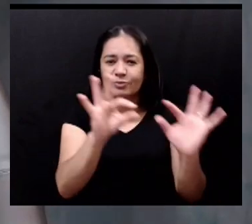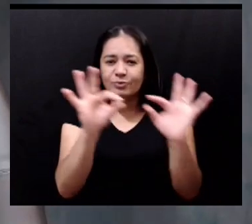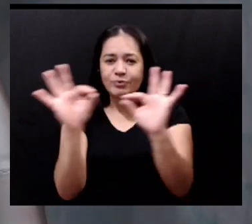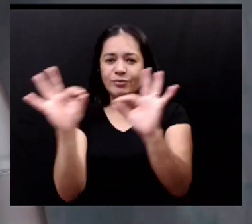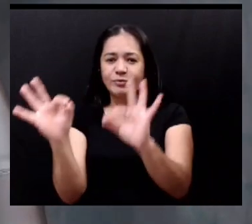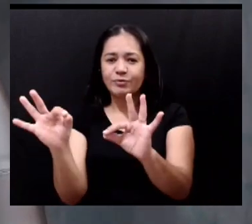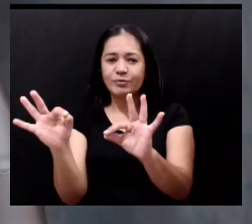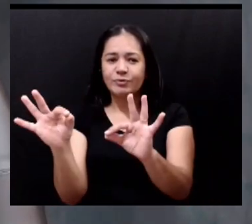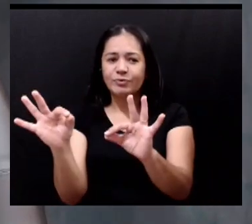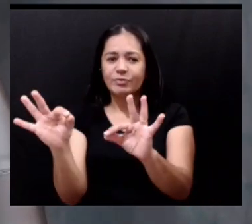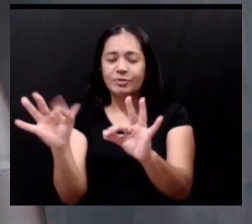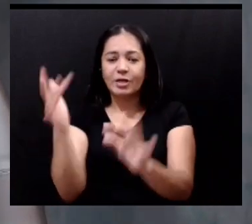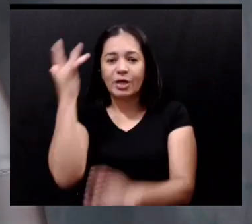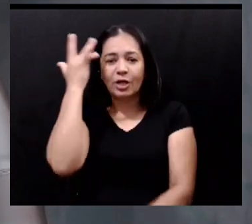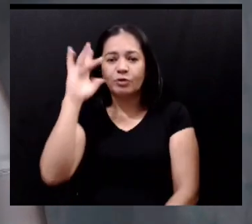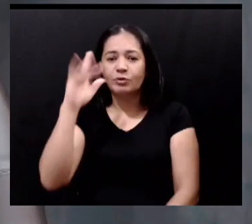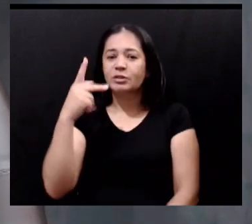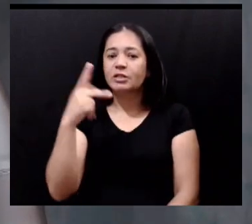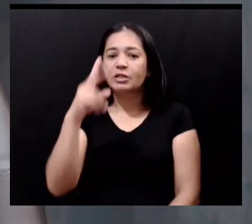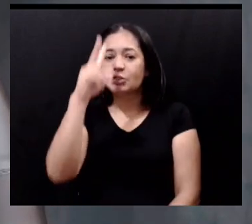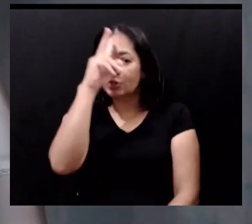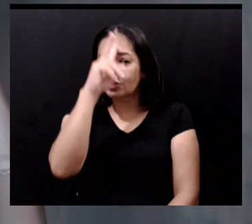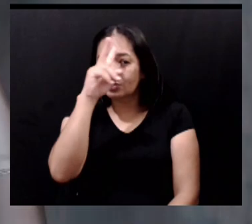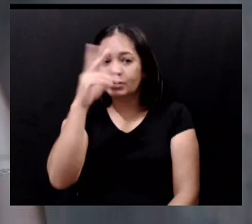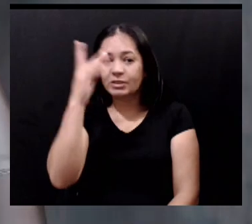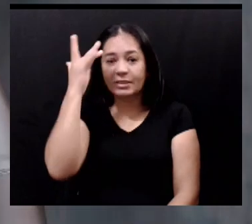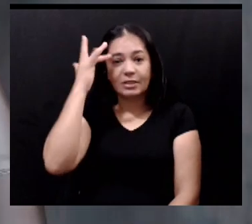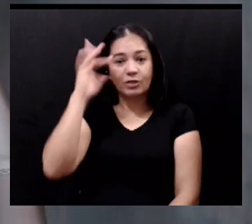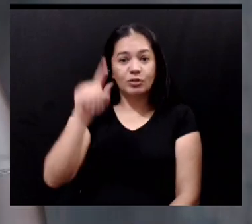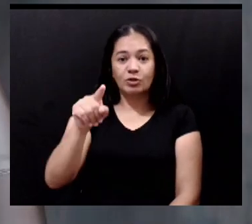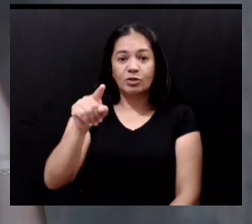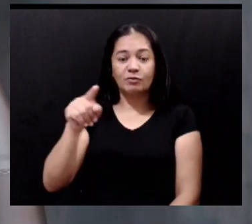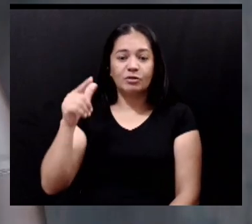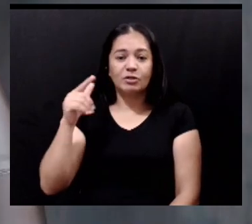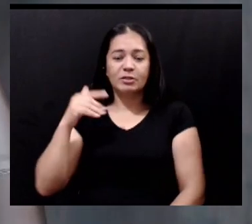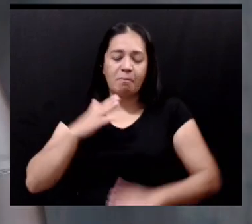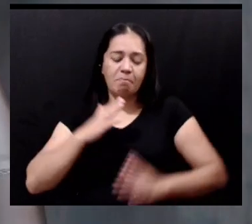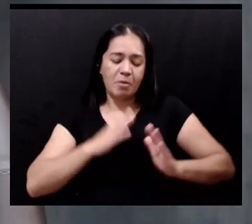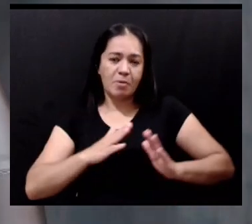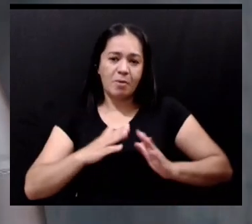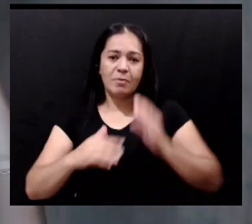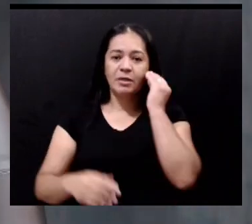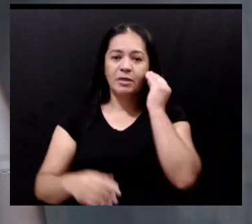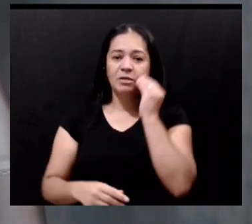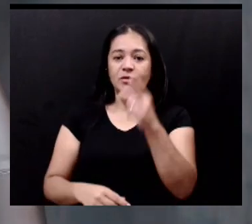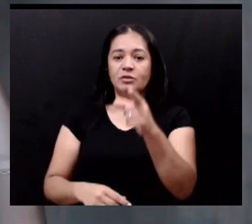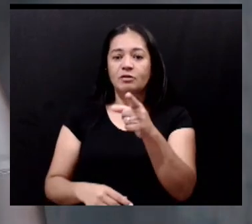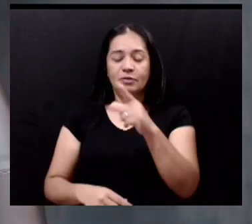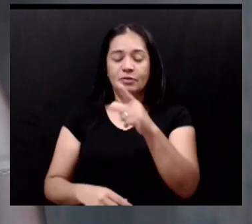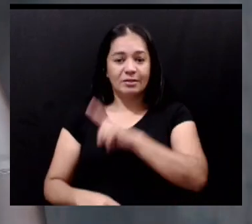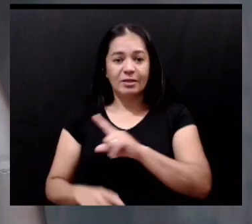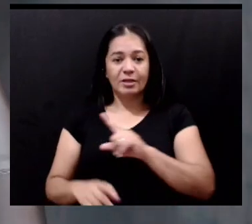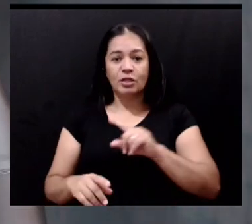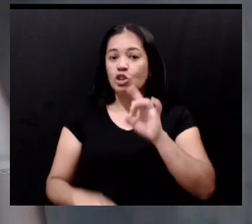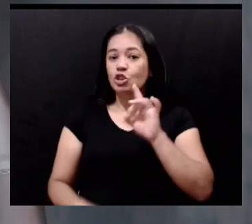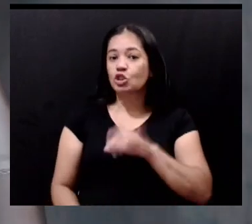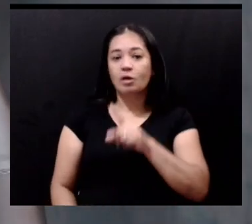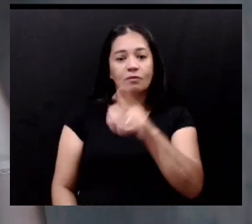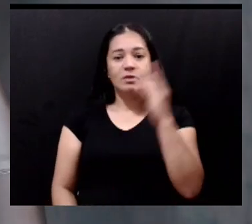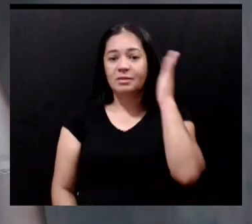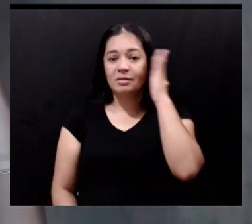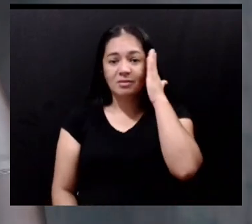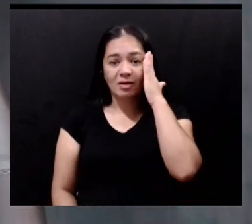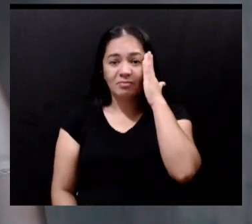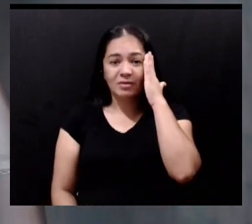sei qual é a sua história, eu não sei o que você atravessou, quais experiências você já teve, só você sabe. E só você sabe o tamanho